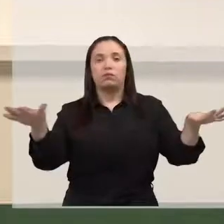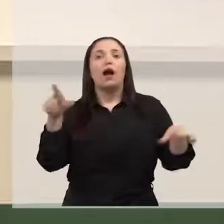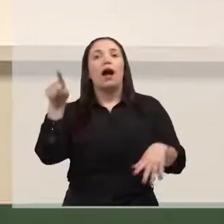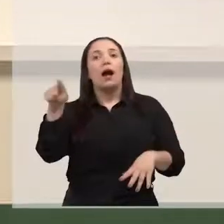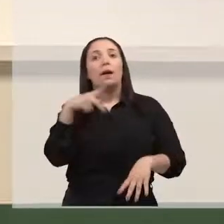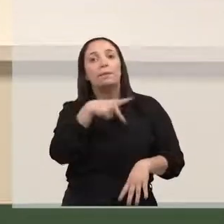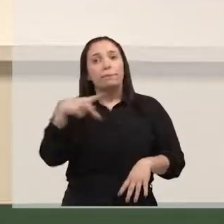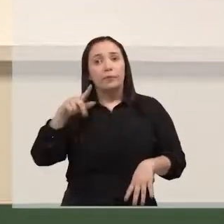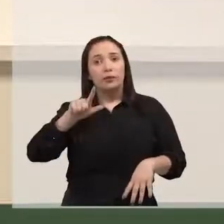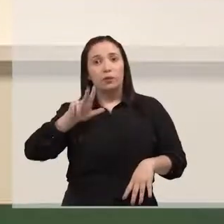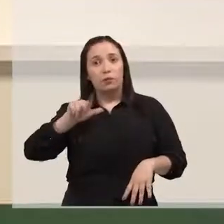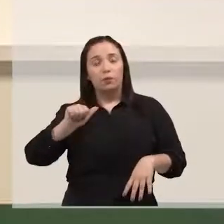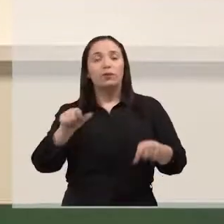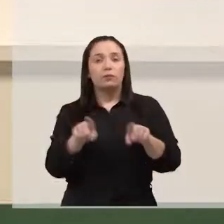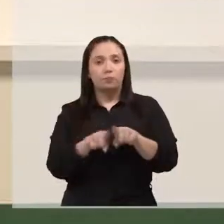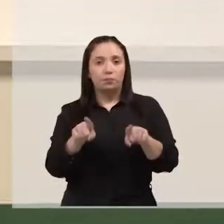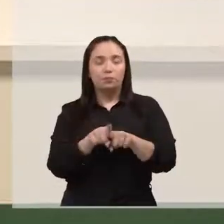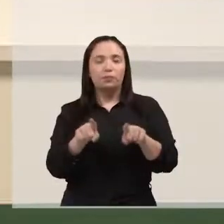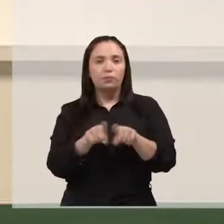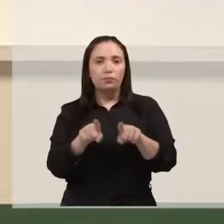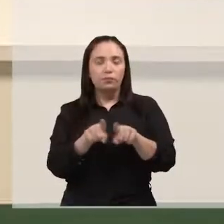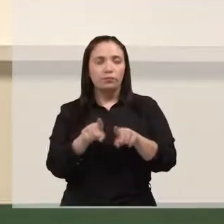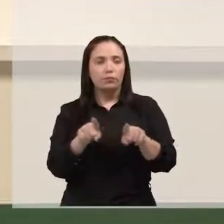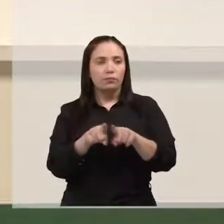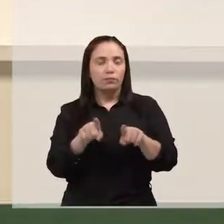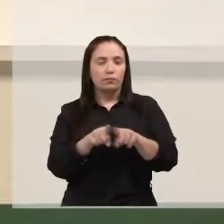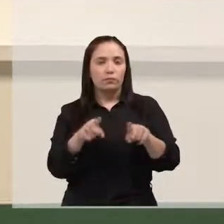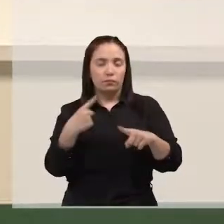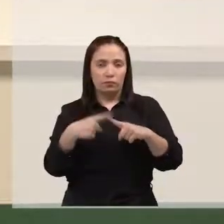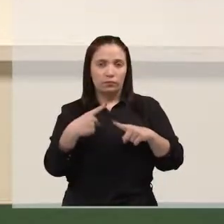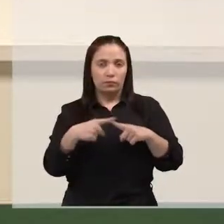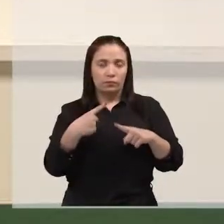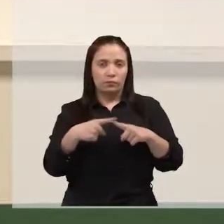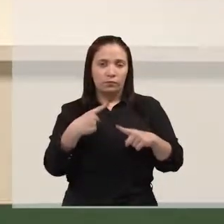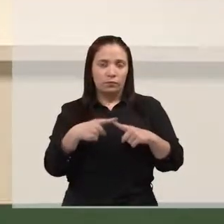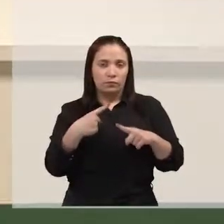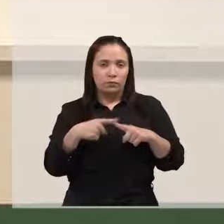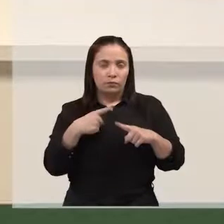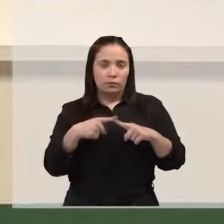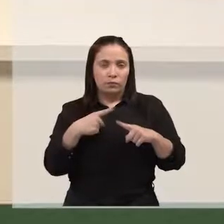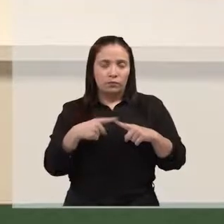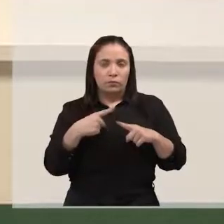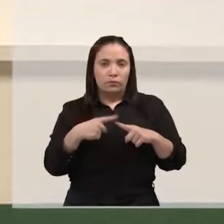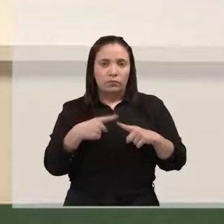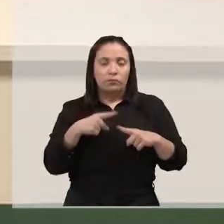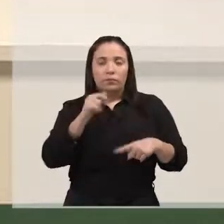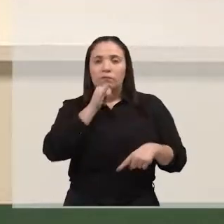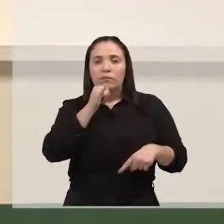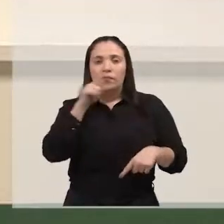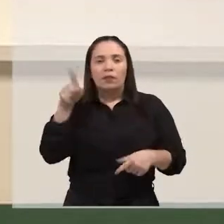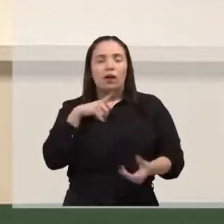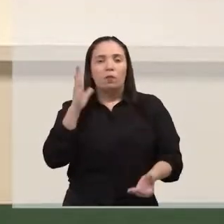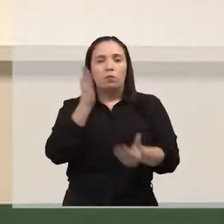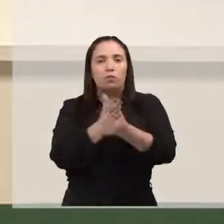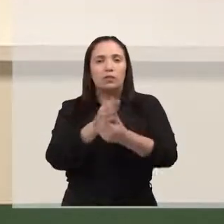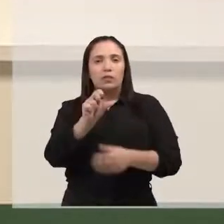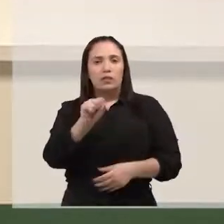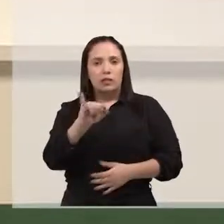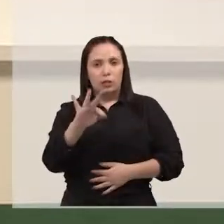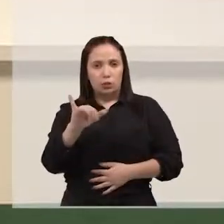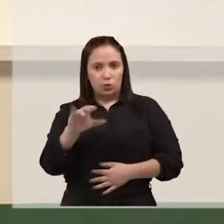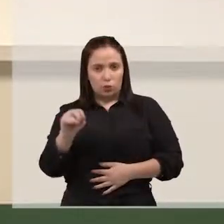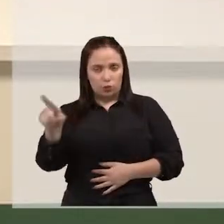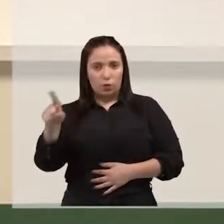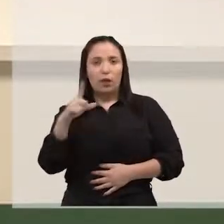Porque, vamos lá, o processo do sítio de Atibaia que